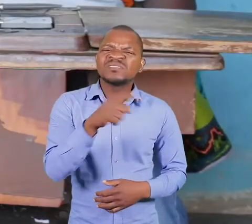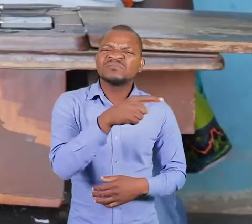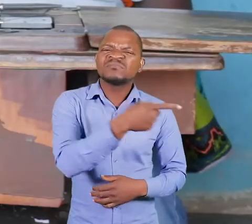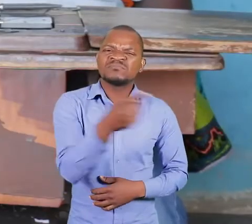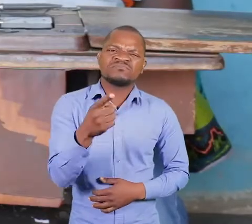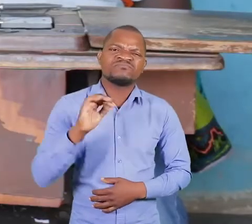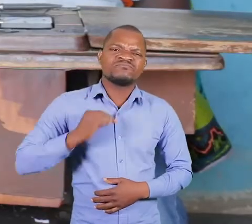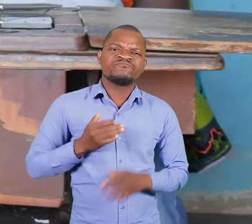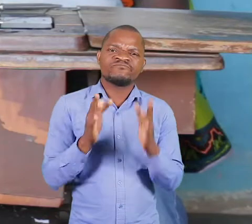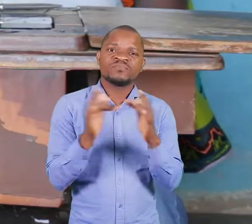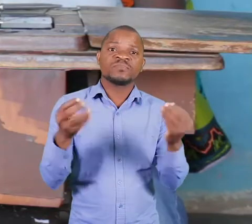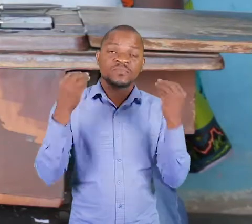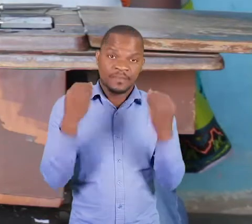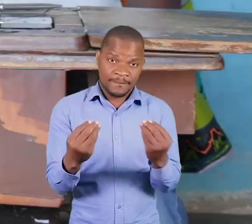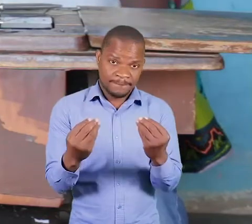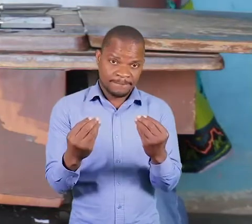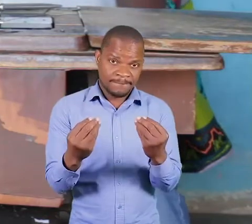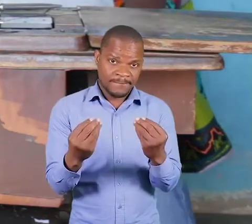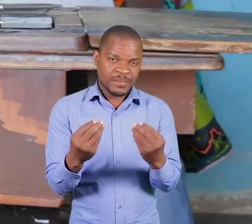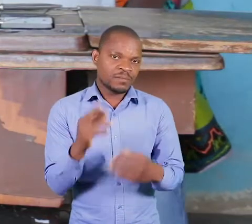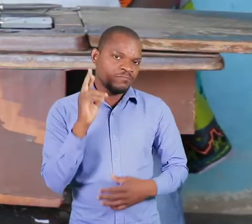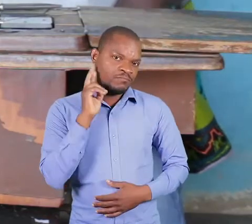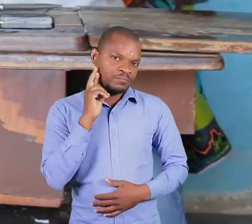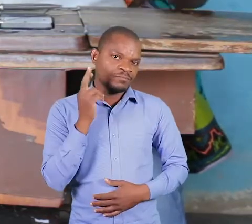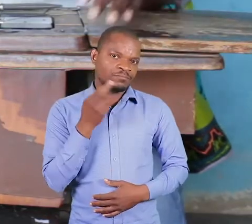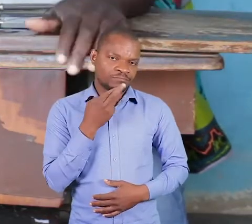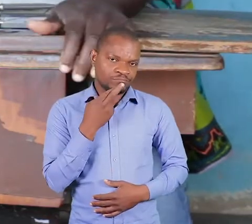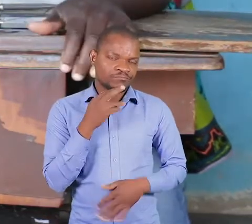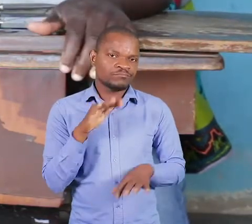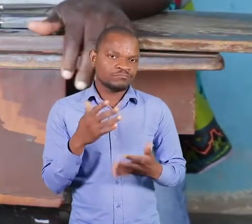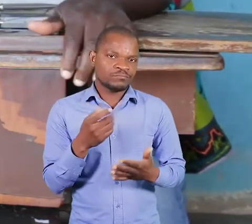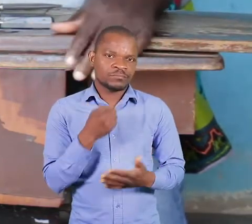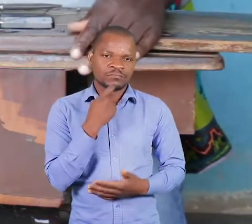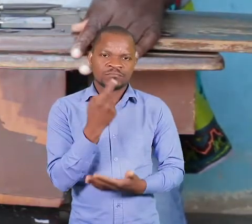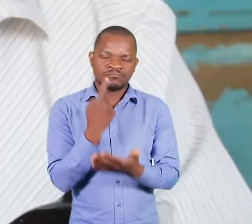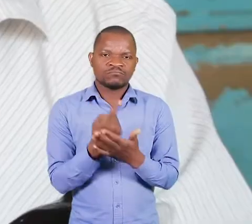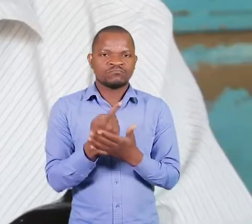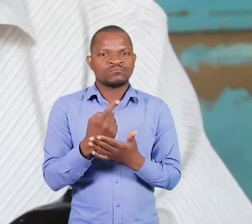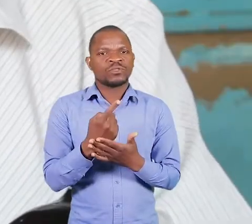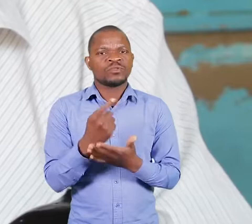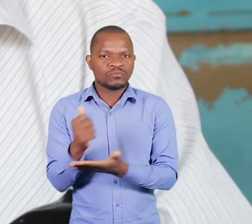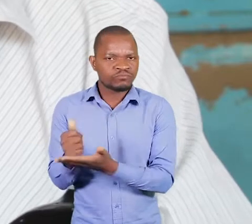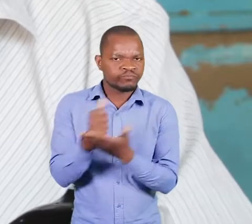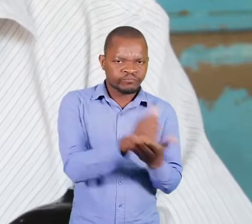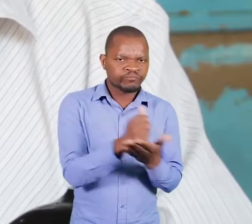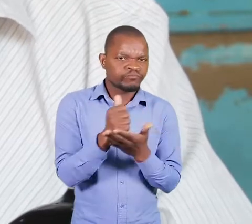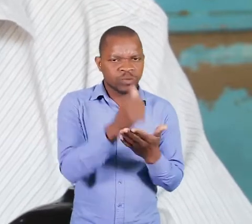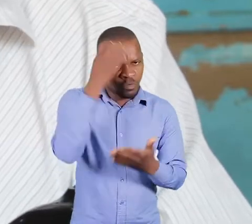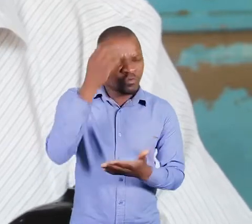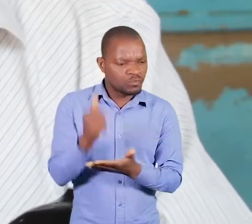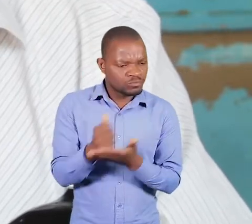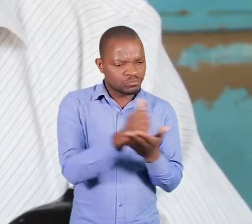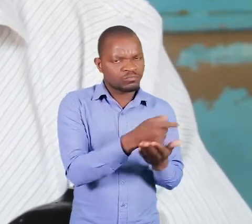ela tenha essa liberdade? Para ter essa liberdade, é preciso que o governo também dê apoios